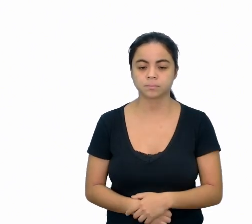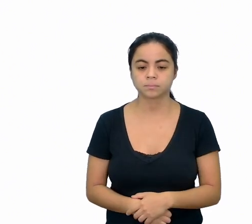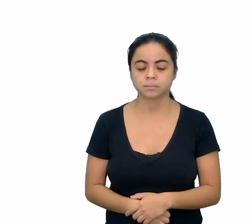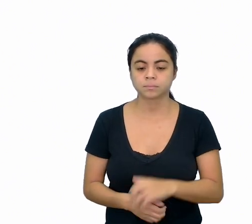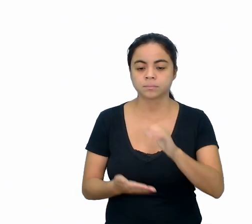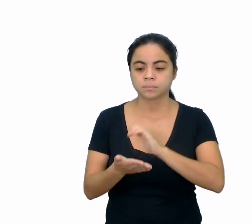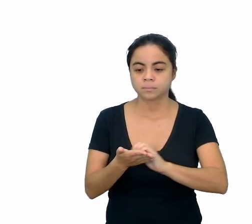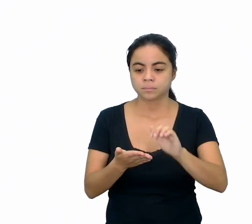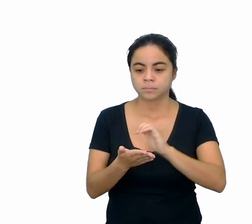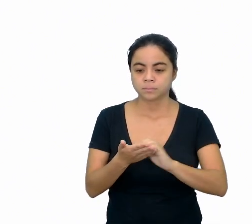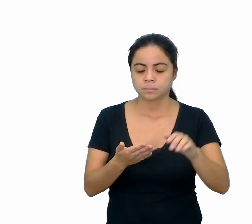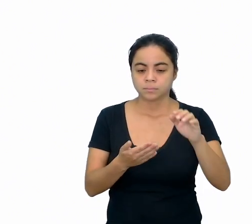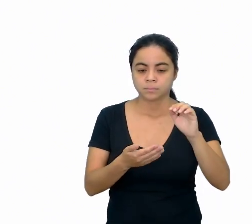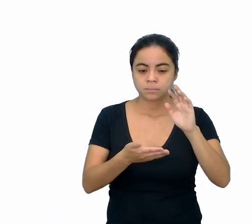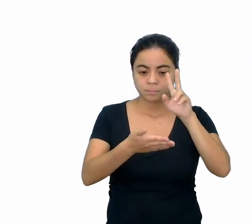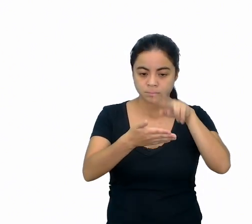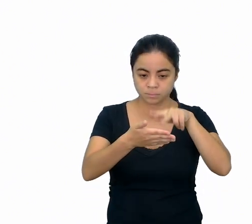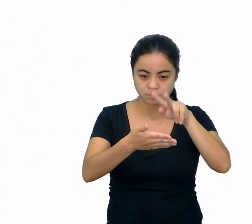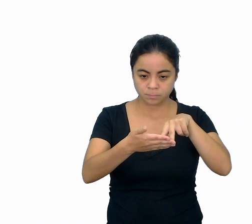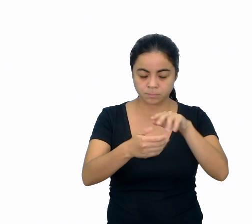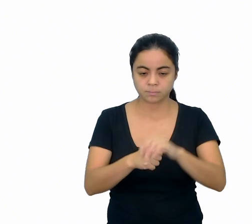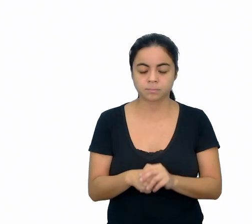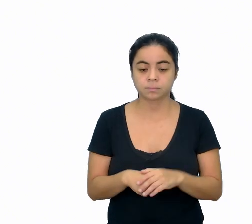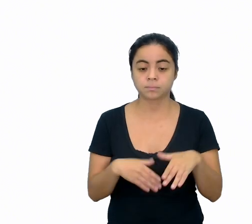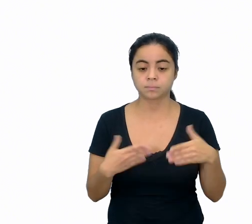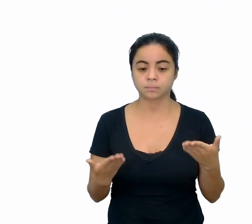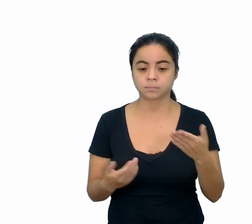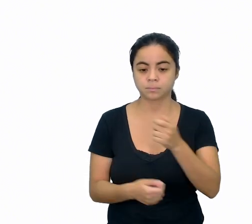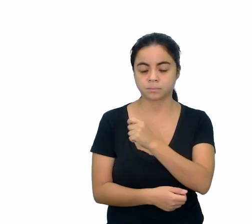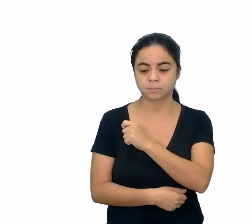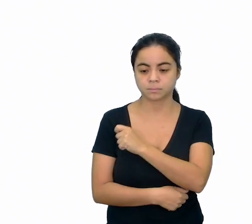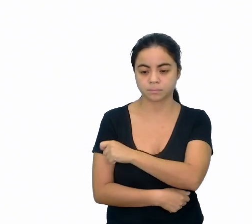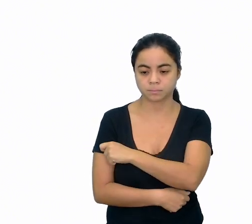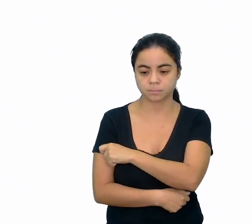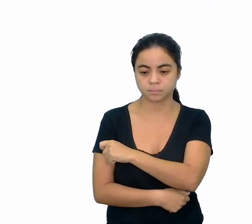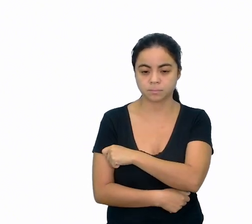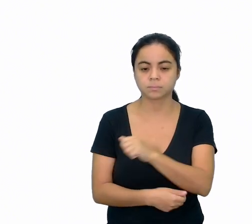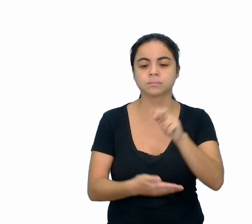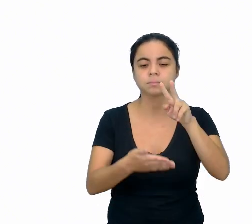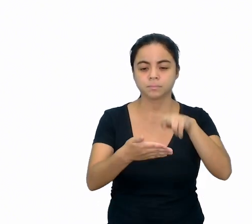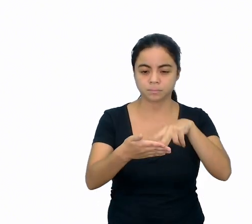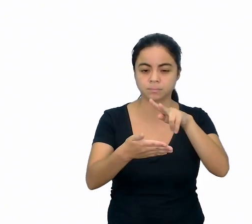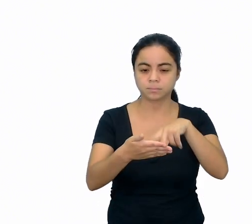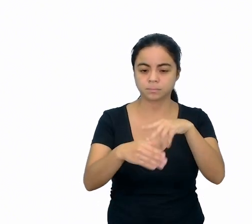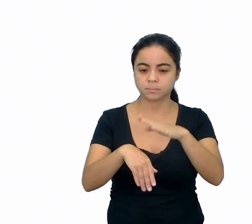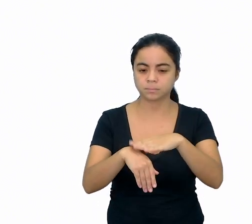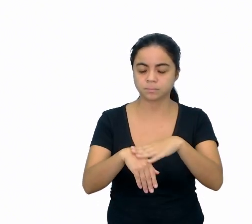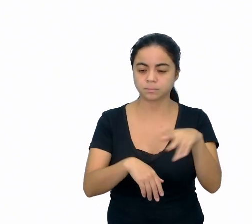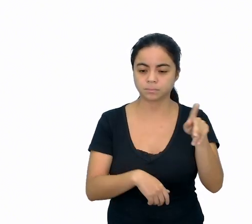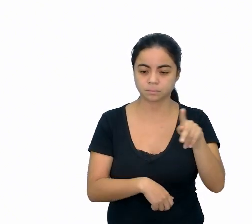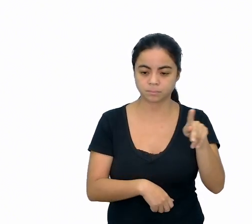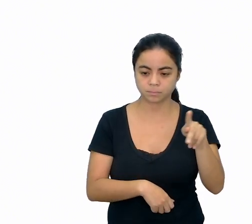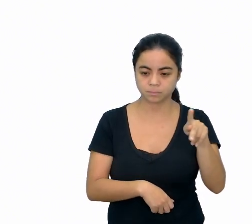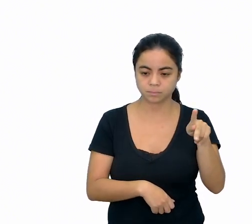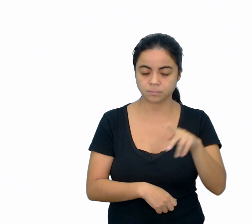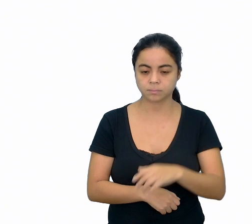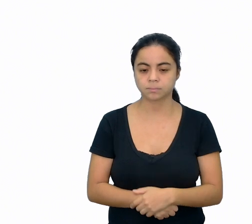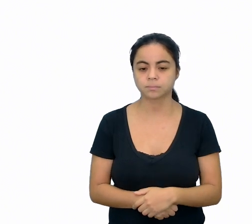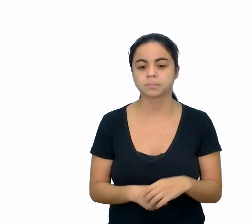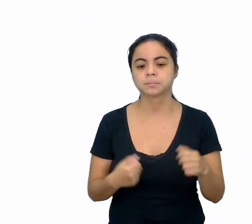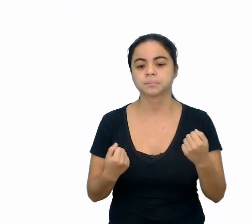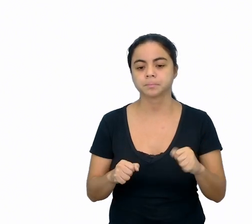leitura. Nessa aula, os estudantes ouvirão várias leituras feitas pelo professor.